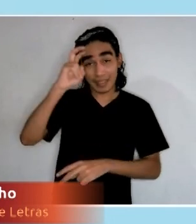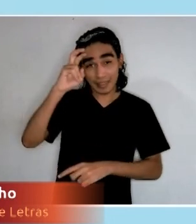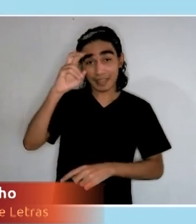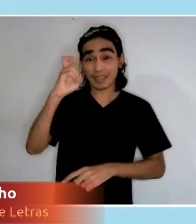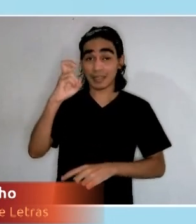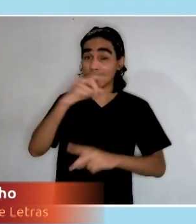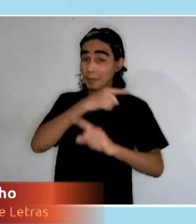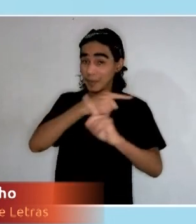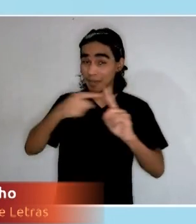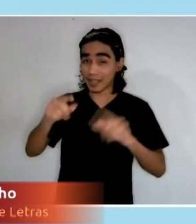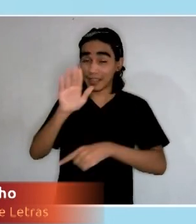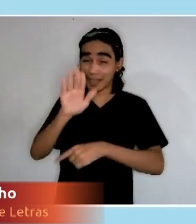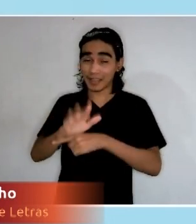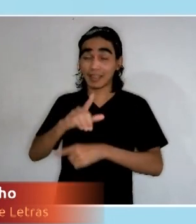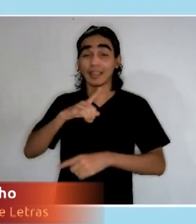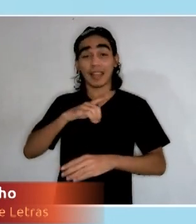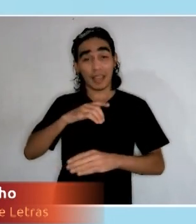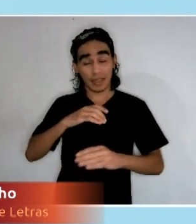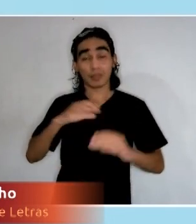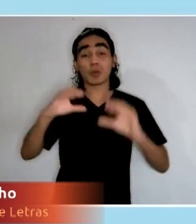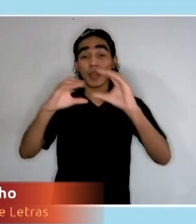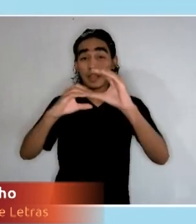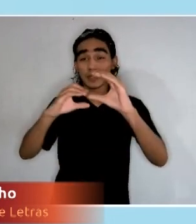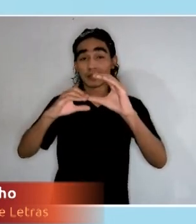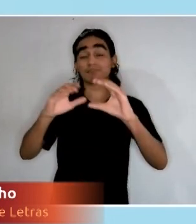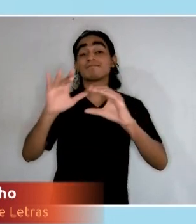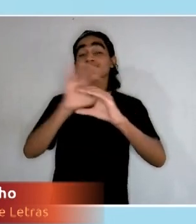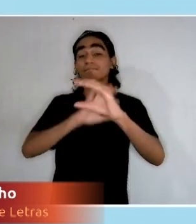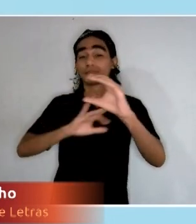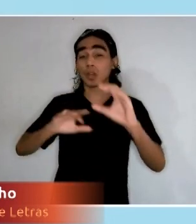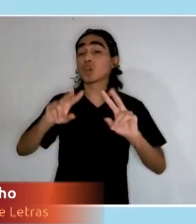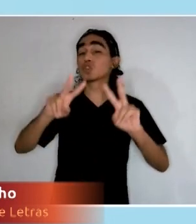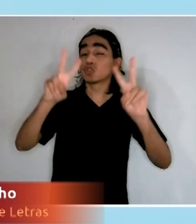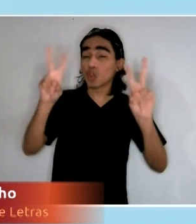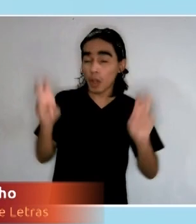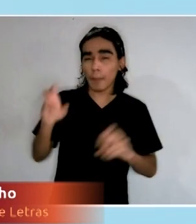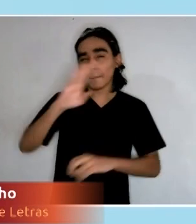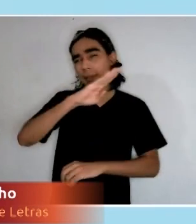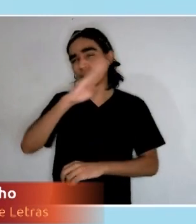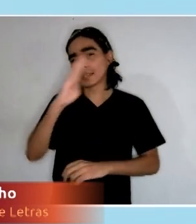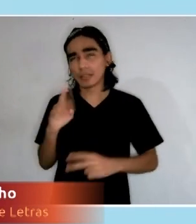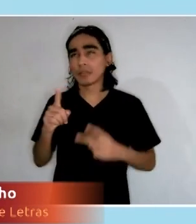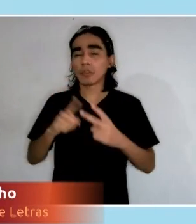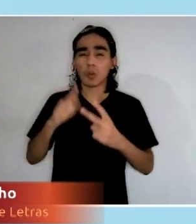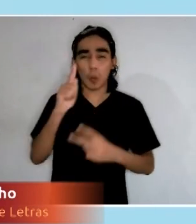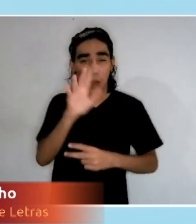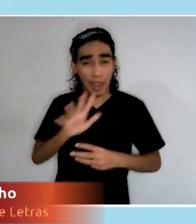da tarde, tem mais conexões com informações sobre o Brasil, sobre o estado de Goiás,